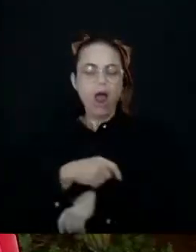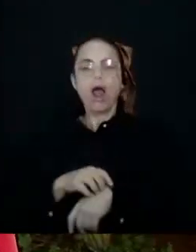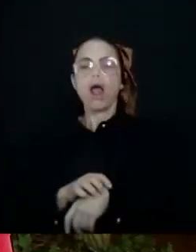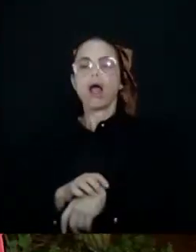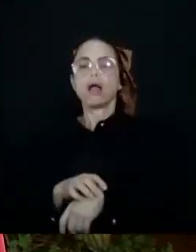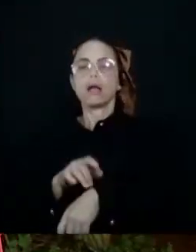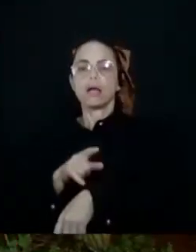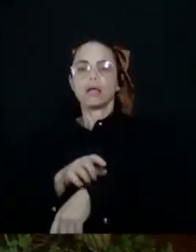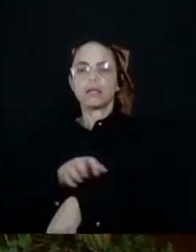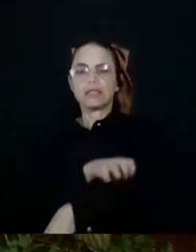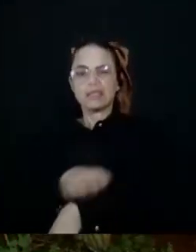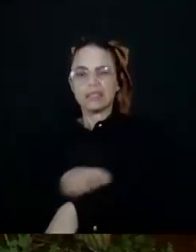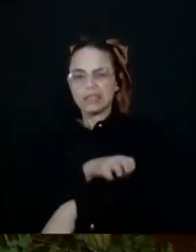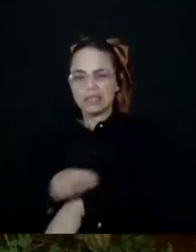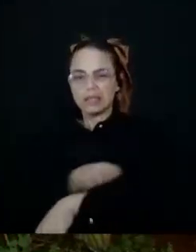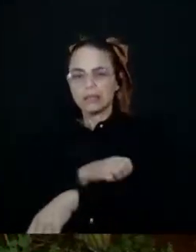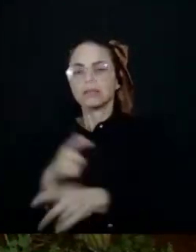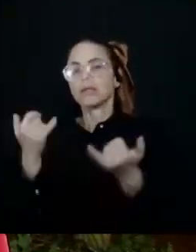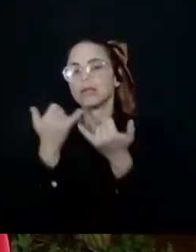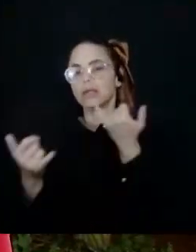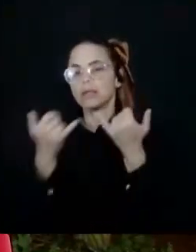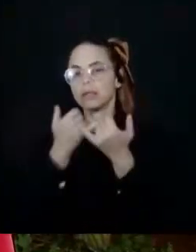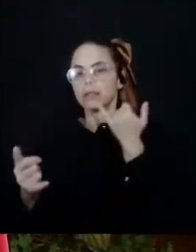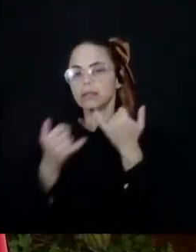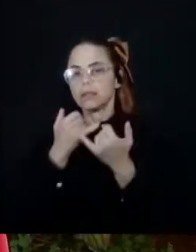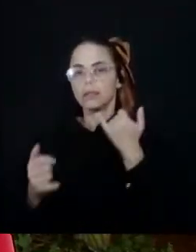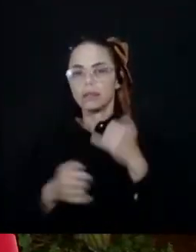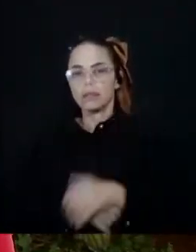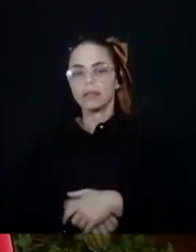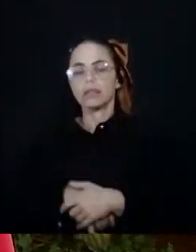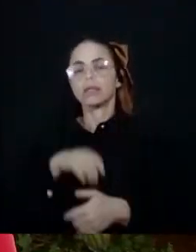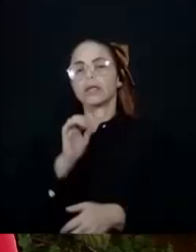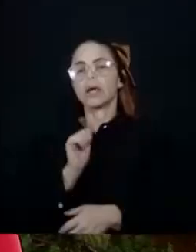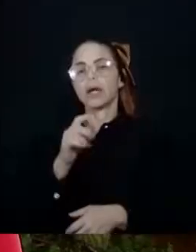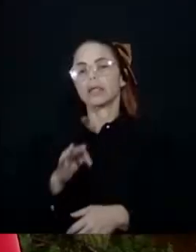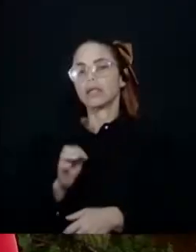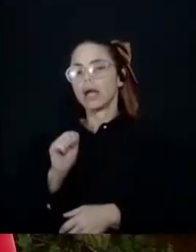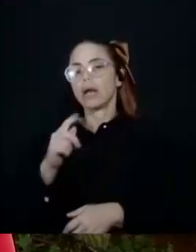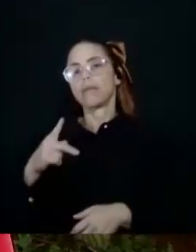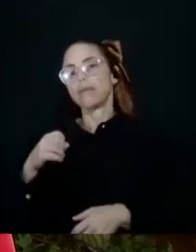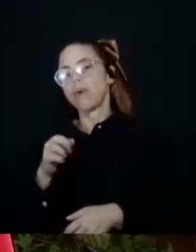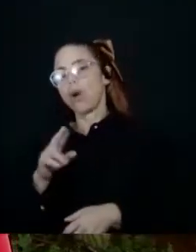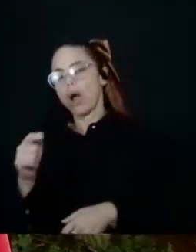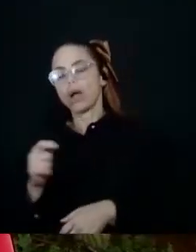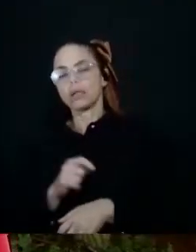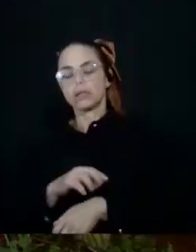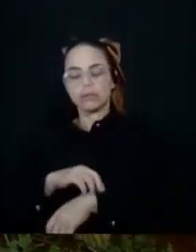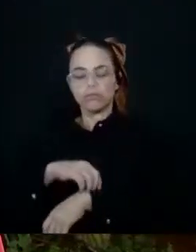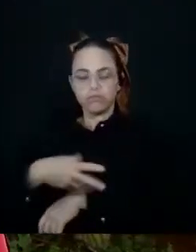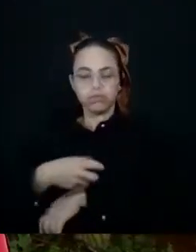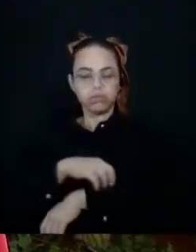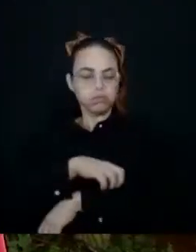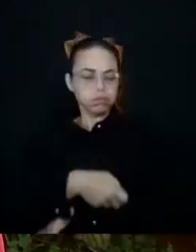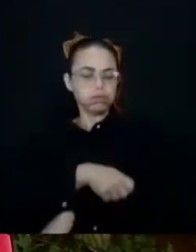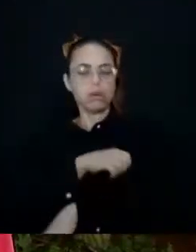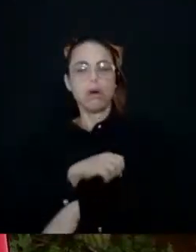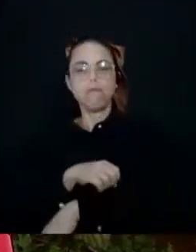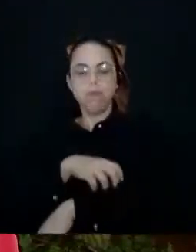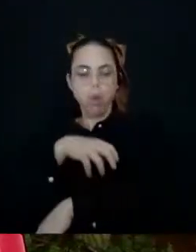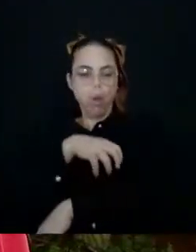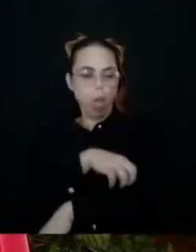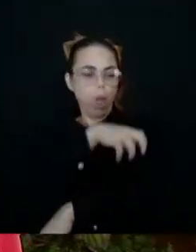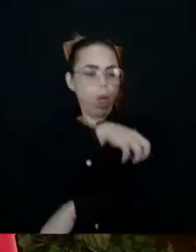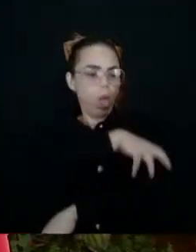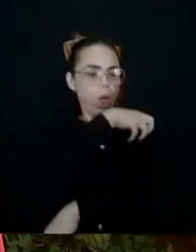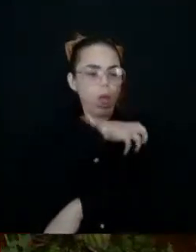elas parecem muito com as lesões da catapora, né? Então é uma lesão que vai fazer uma pequena, que a gente fala